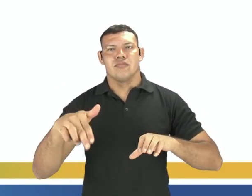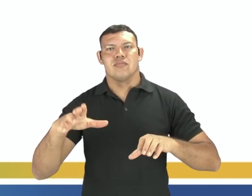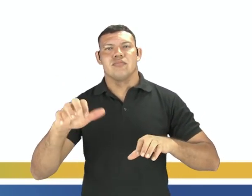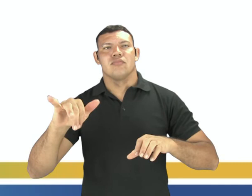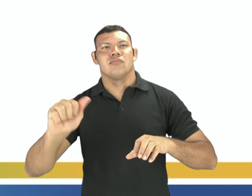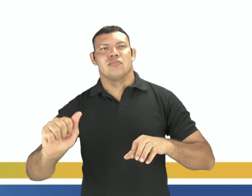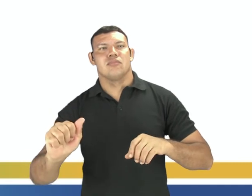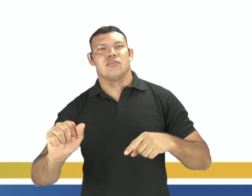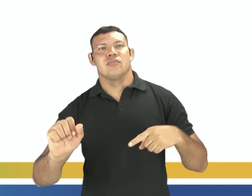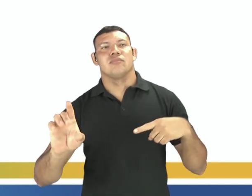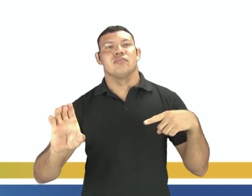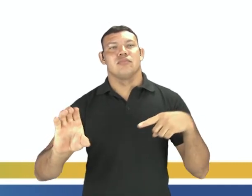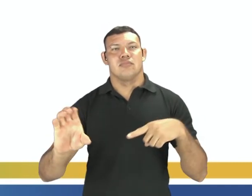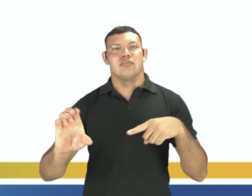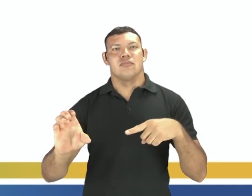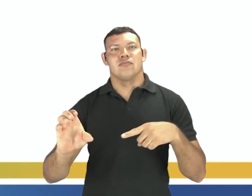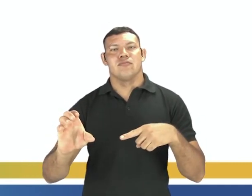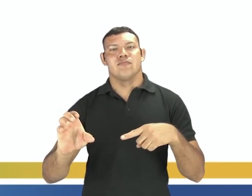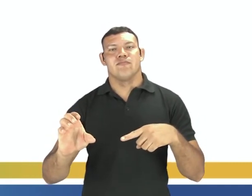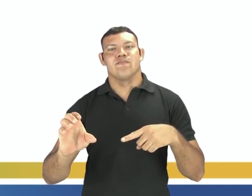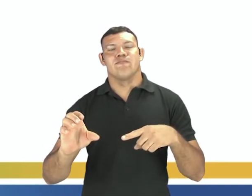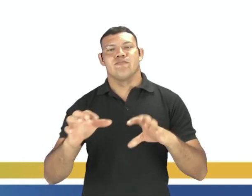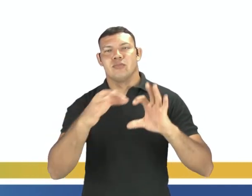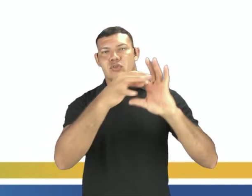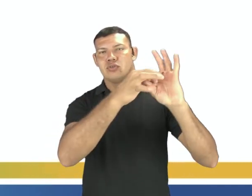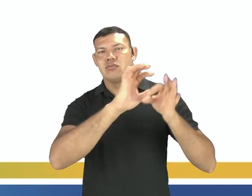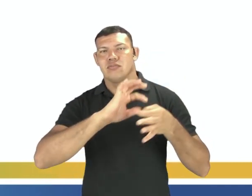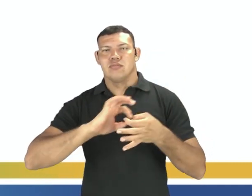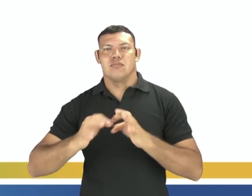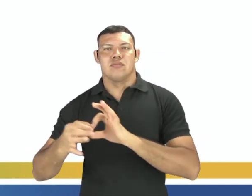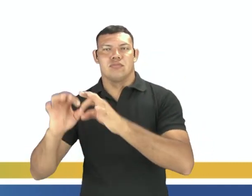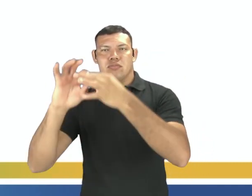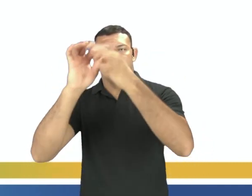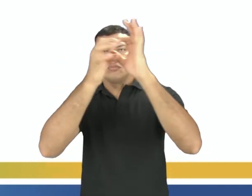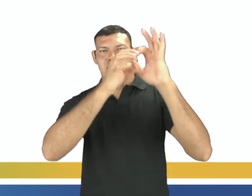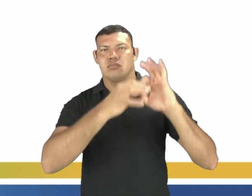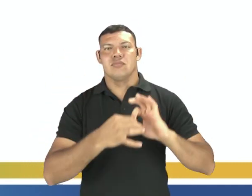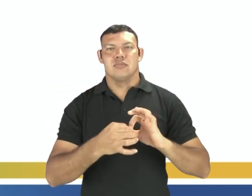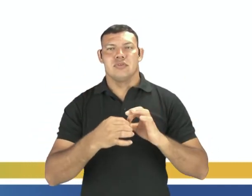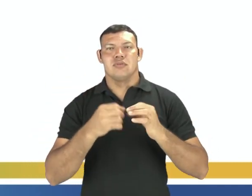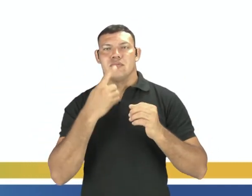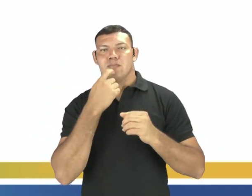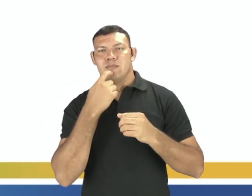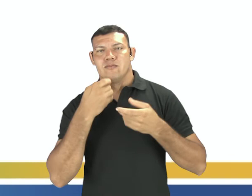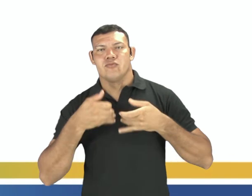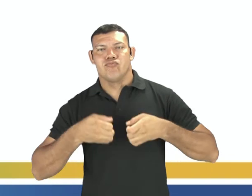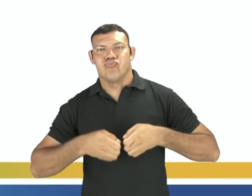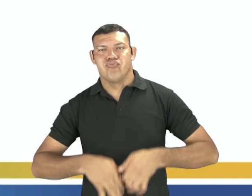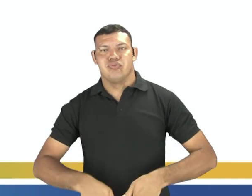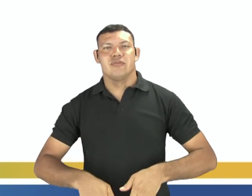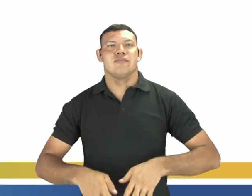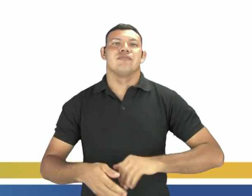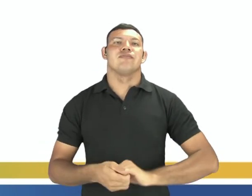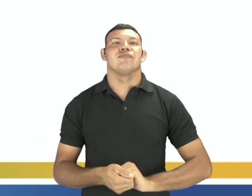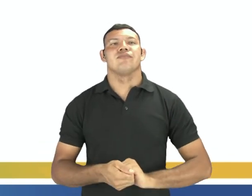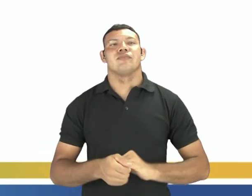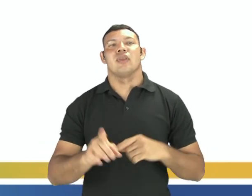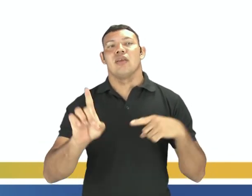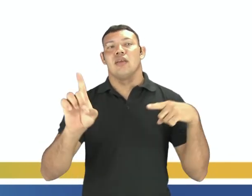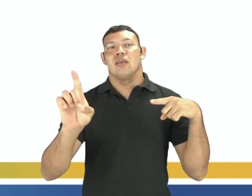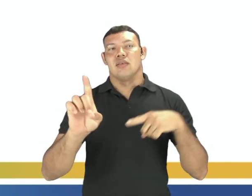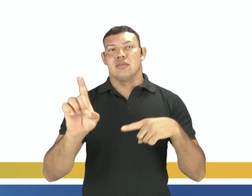das glândulas sudoríparas e engrossamento da voz. Então, aí nós vamos marcar as alternativas corretas, tem mais de